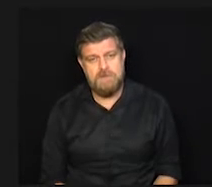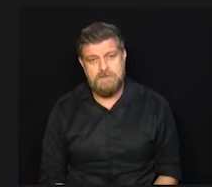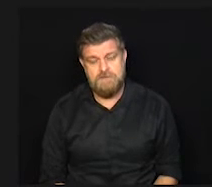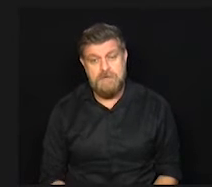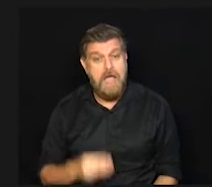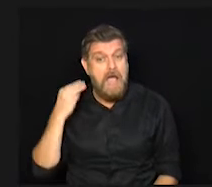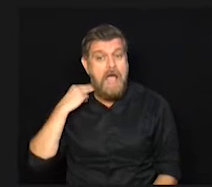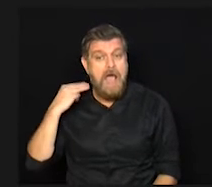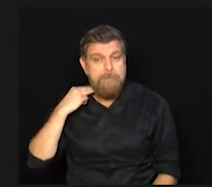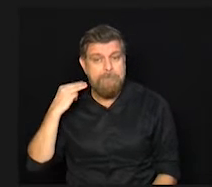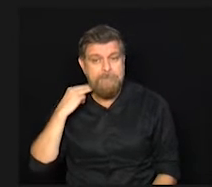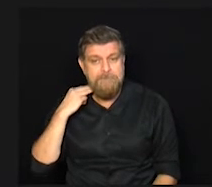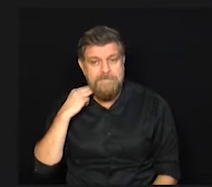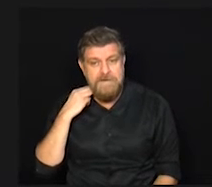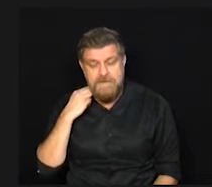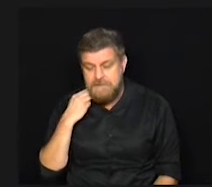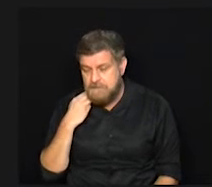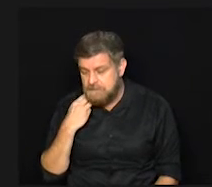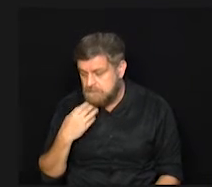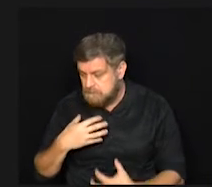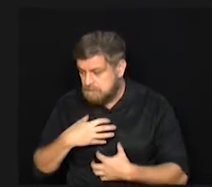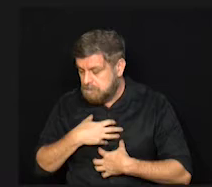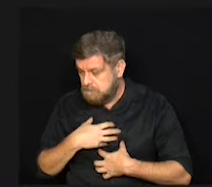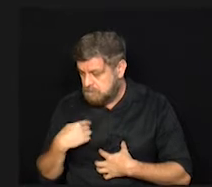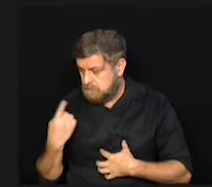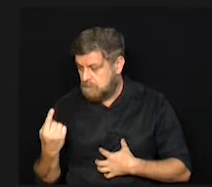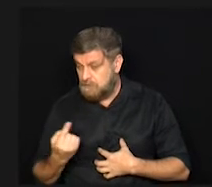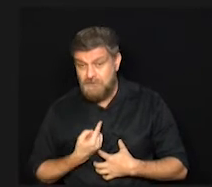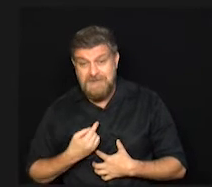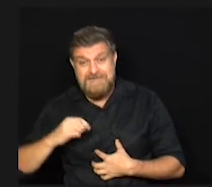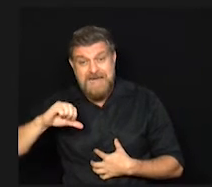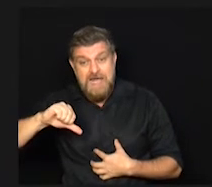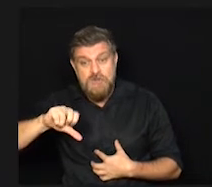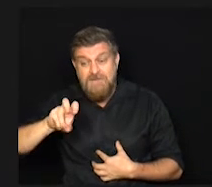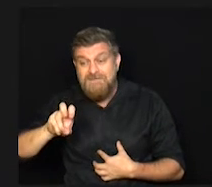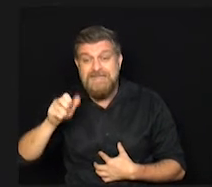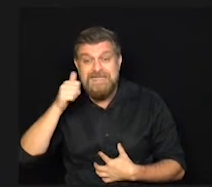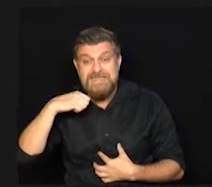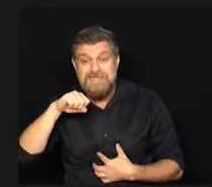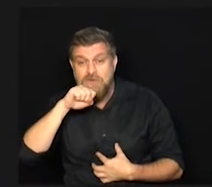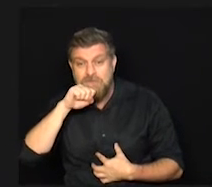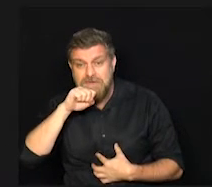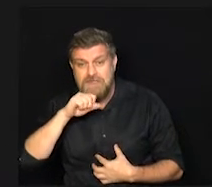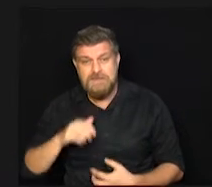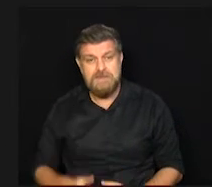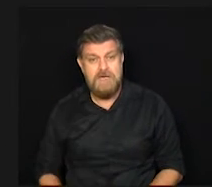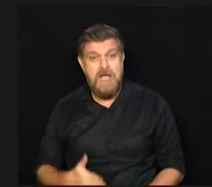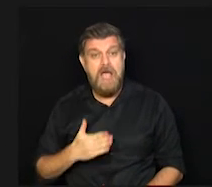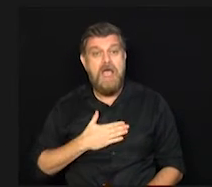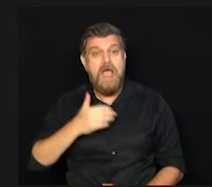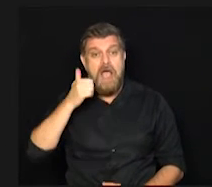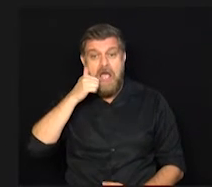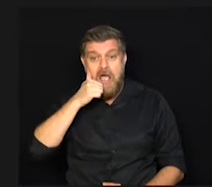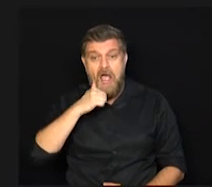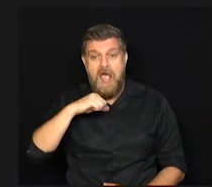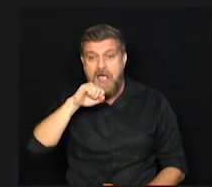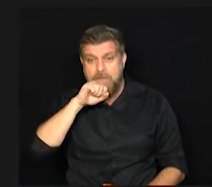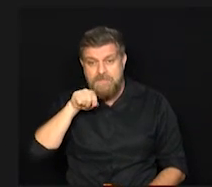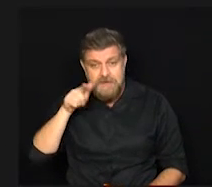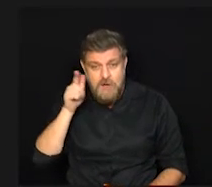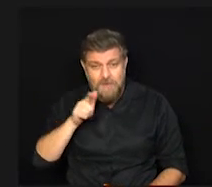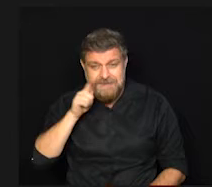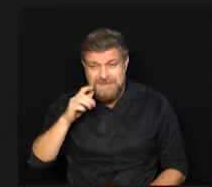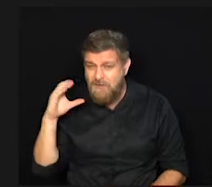aberta à nossa dor naquele momento. Éramos 95 mães, né? O da minha filha foi restabelecido muito rápido, porque a minha filha tem